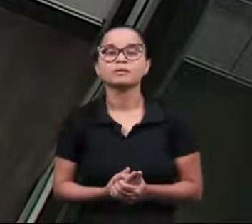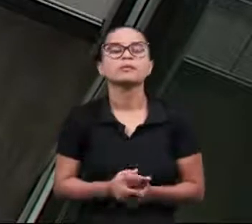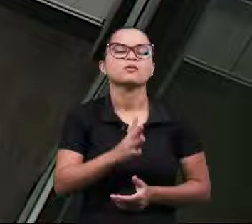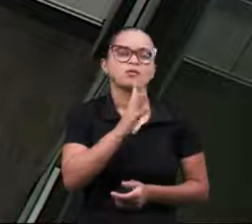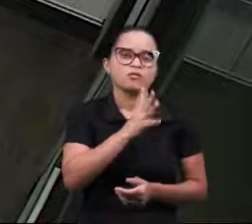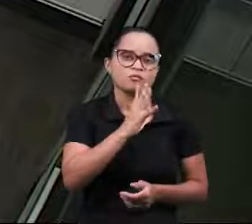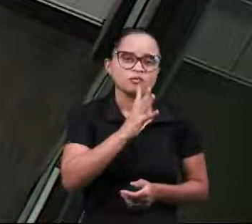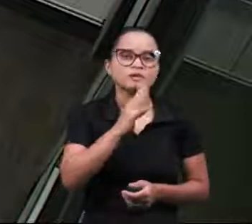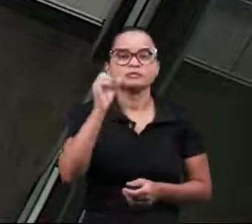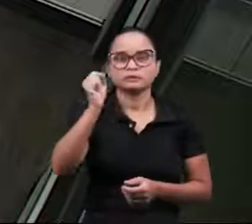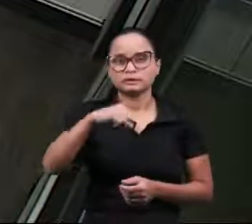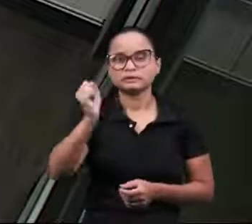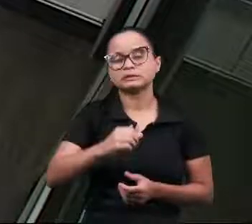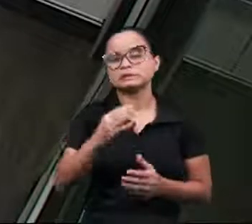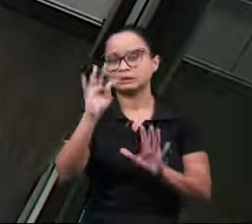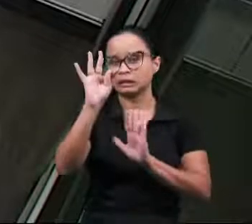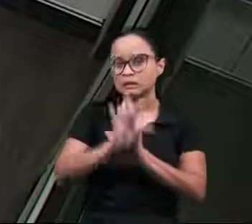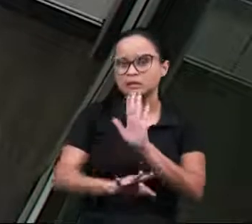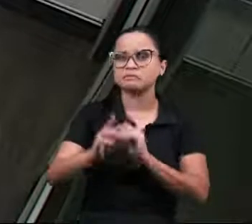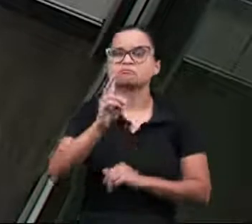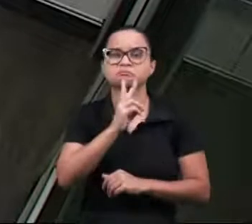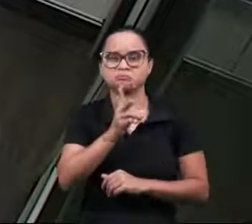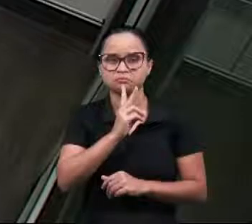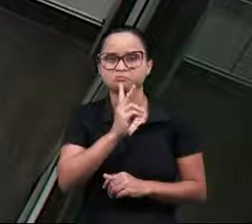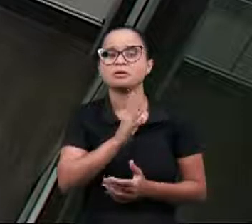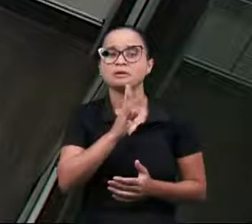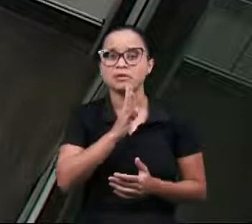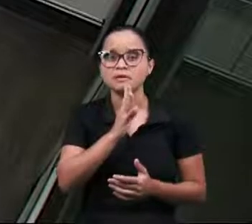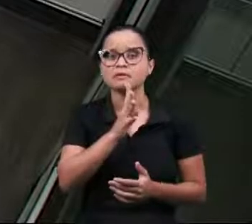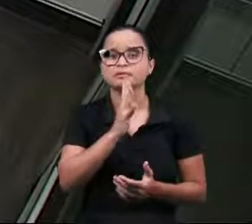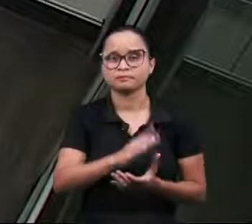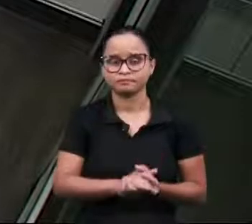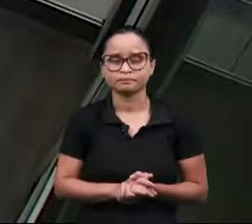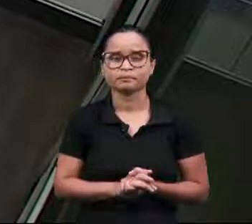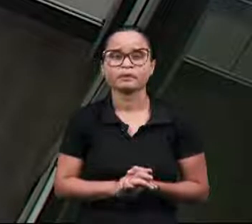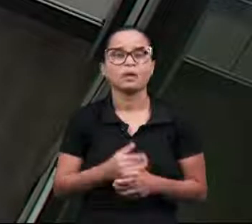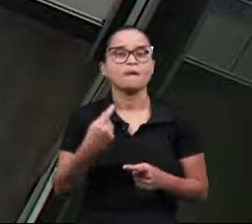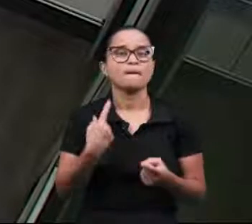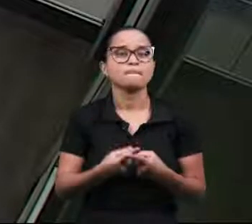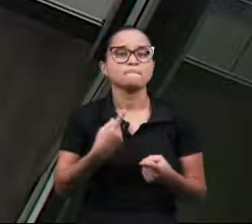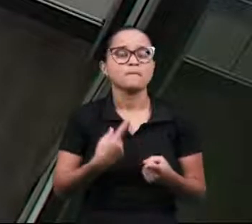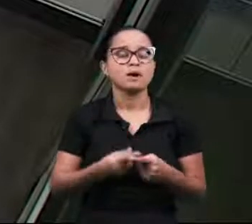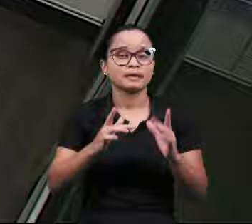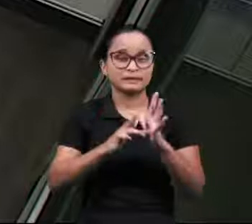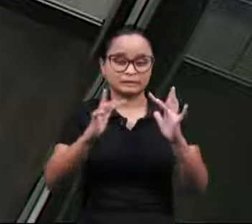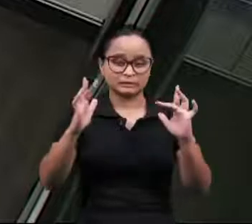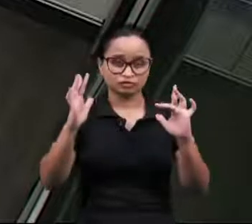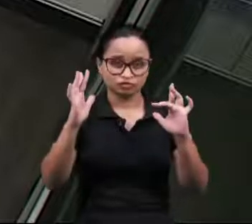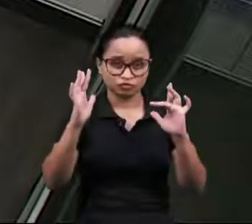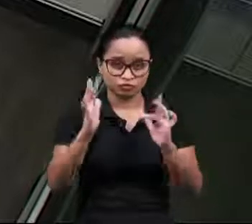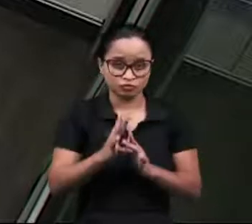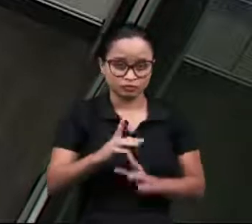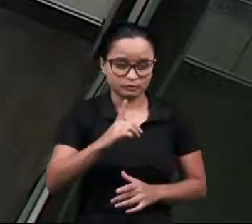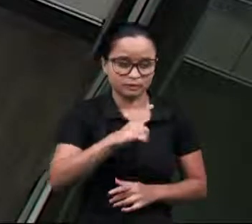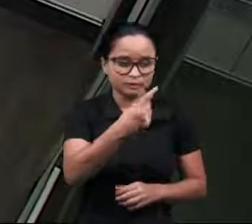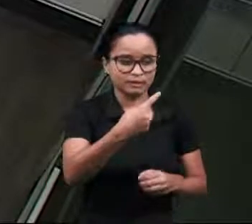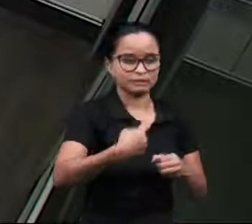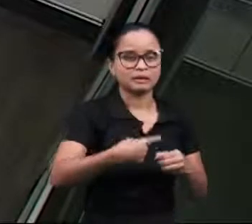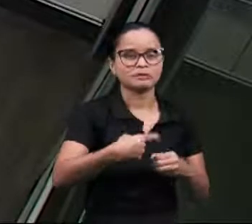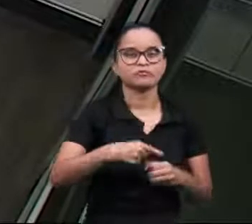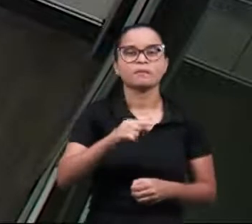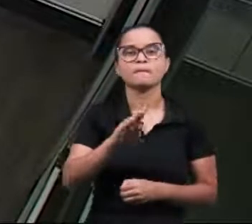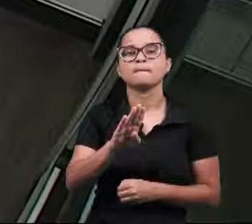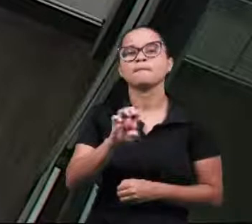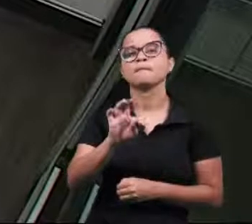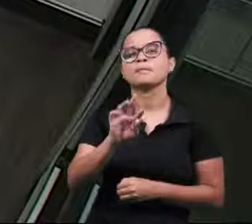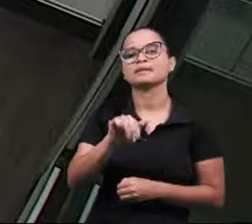a passagem, né? Porque Jesus, ele estava vindo de Betânia, ele tinha no sábado jantado em